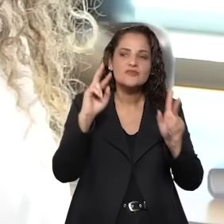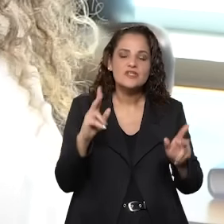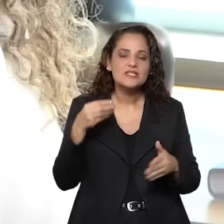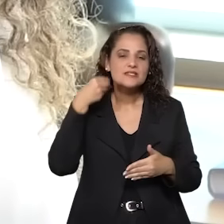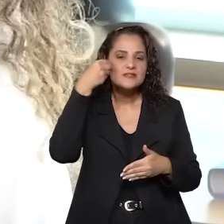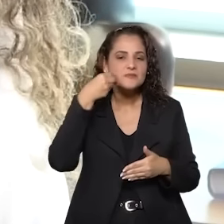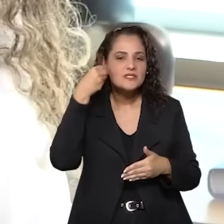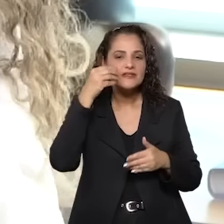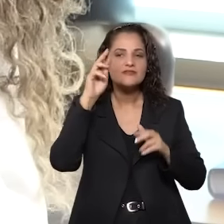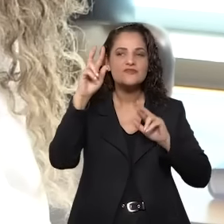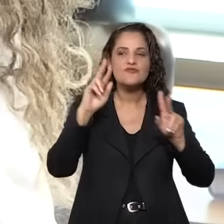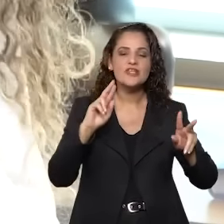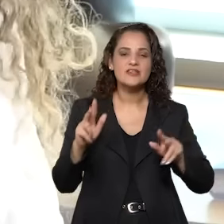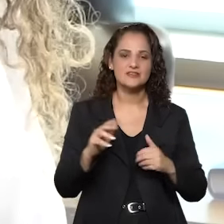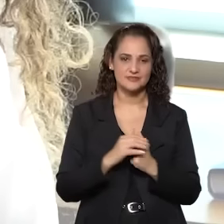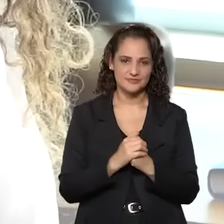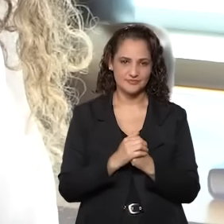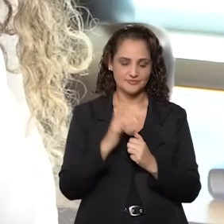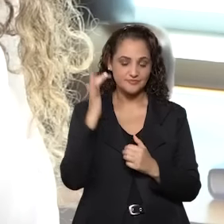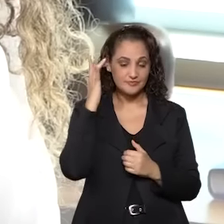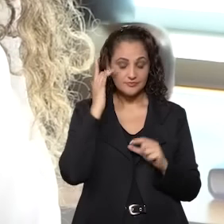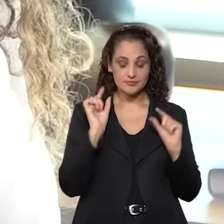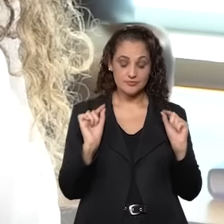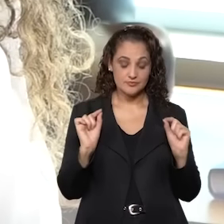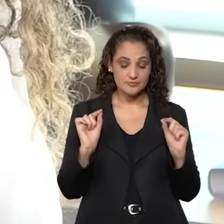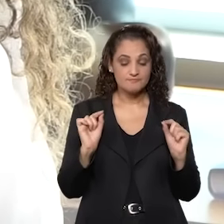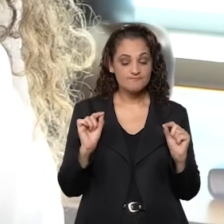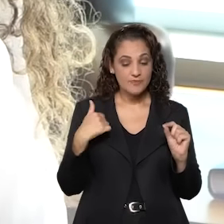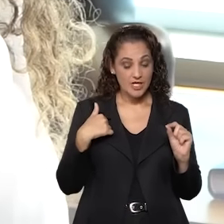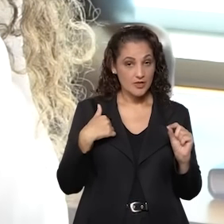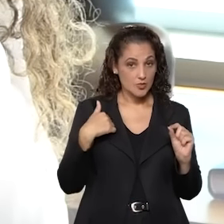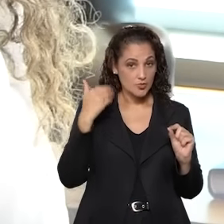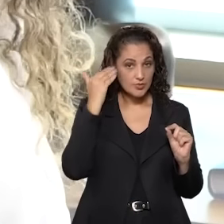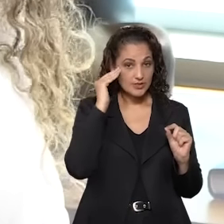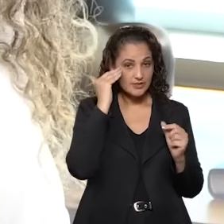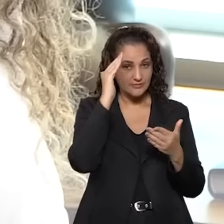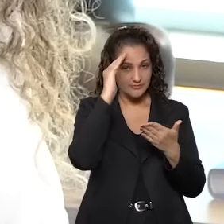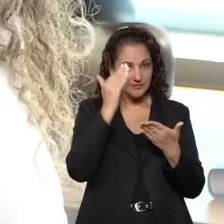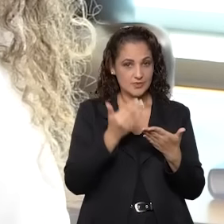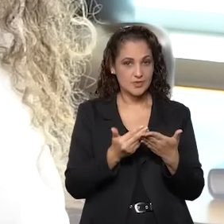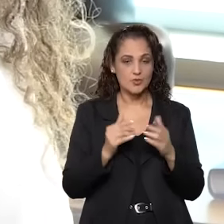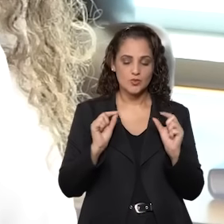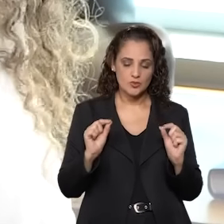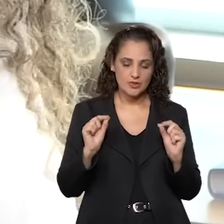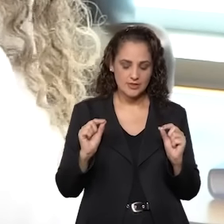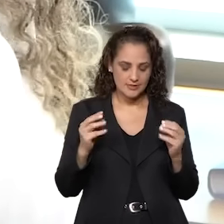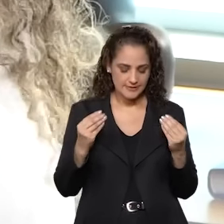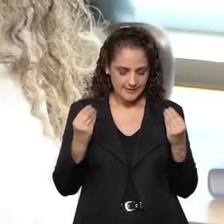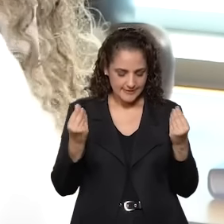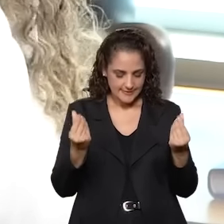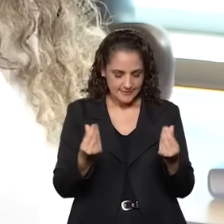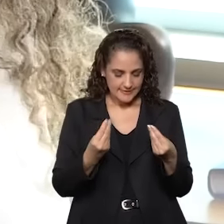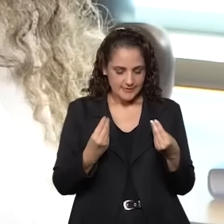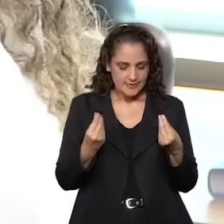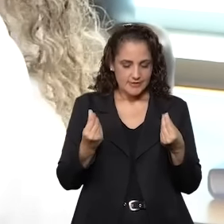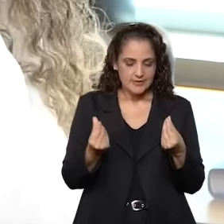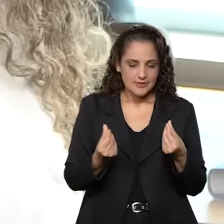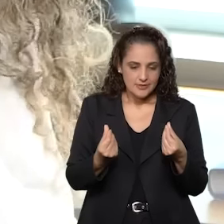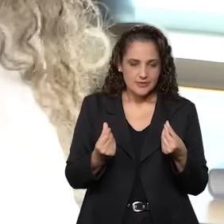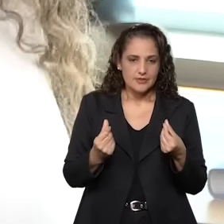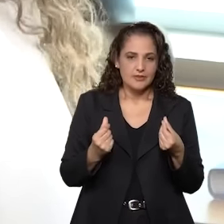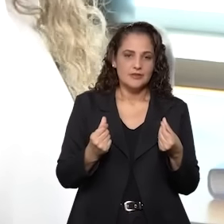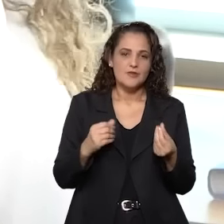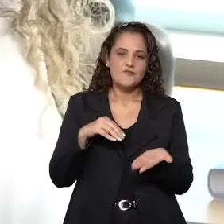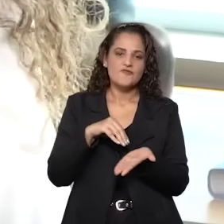entendo e acredito muito né que o que falta pra gente construir ambientes de trabalhos